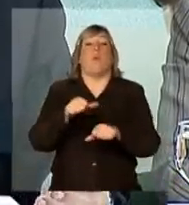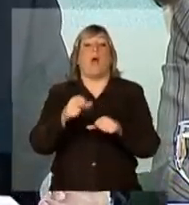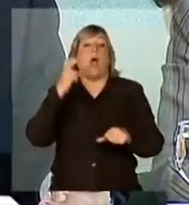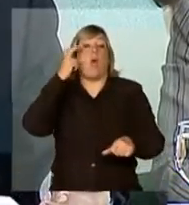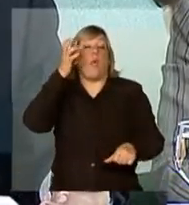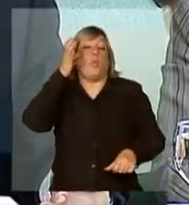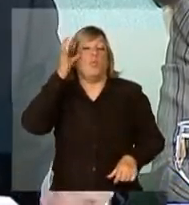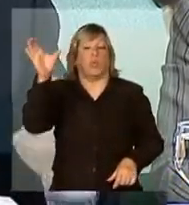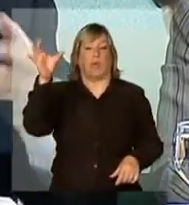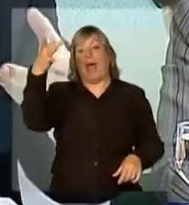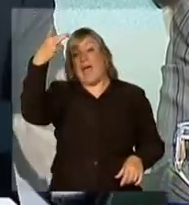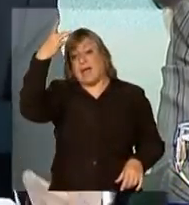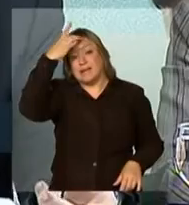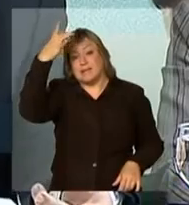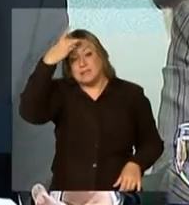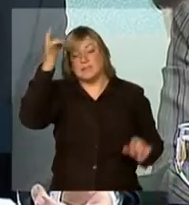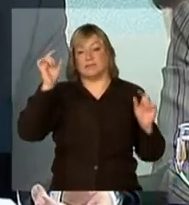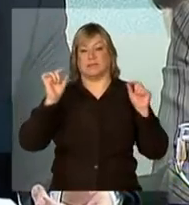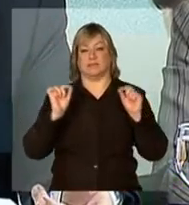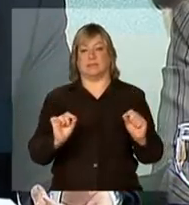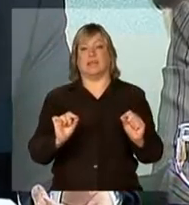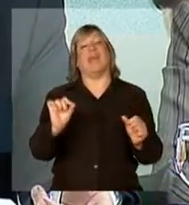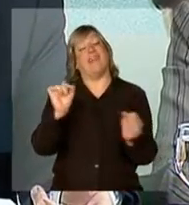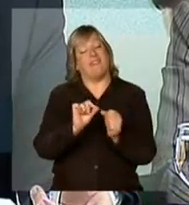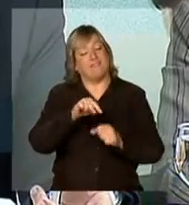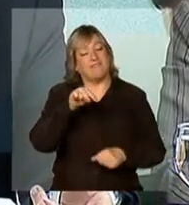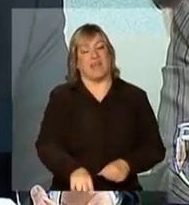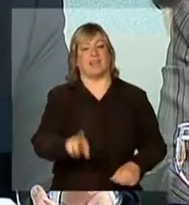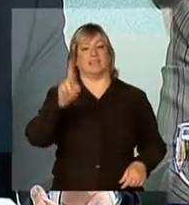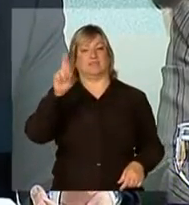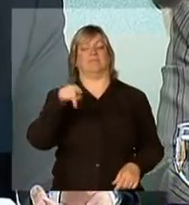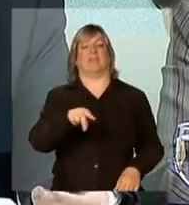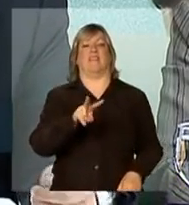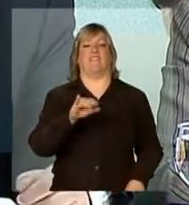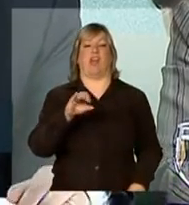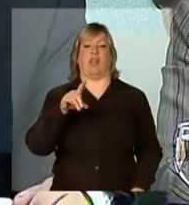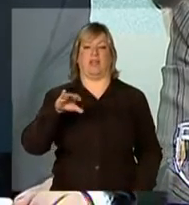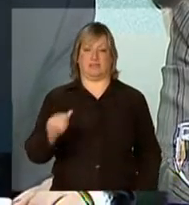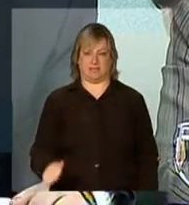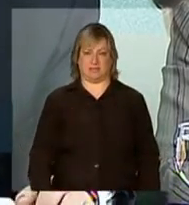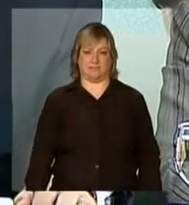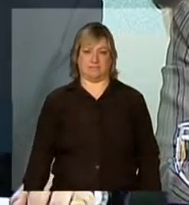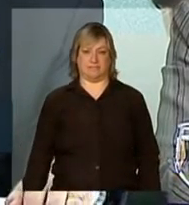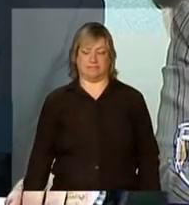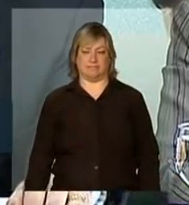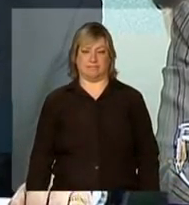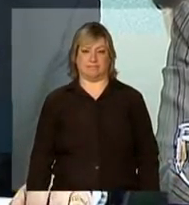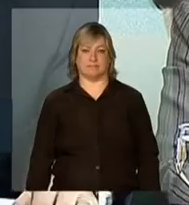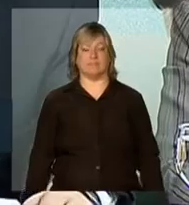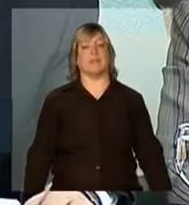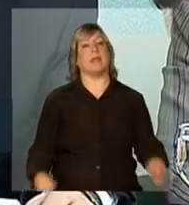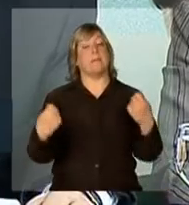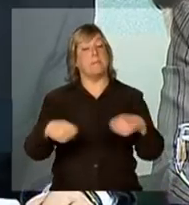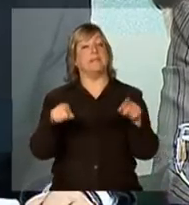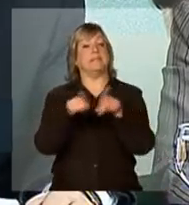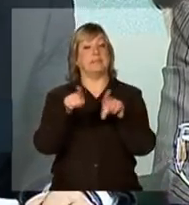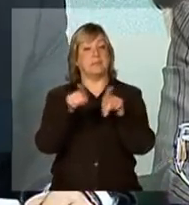cultura que legitima essa violência. tem que também